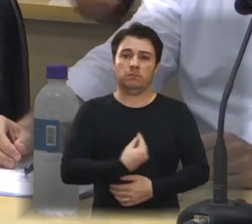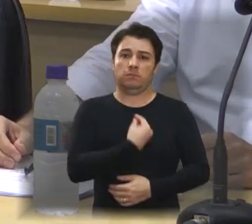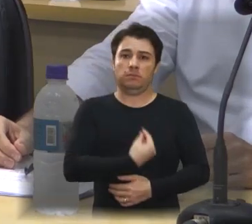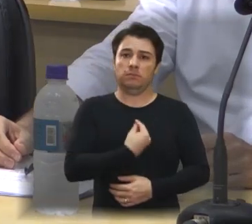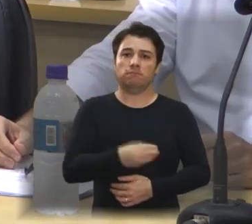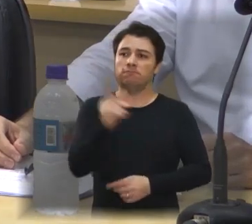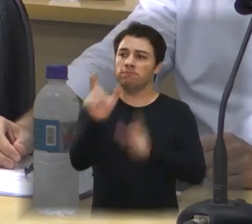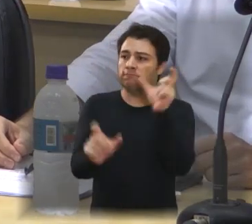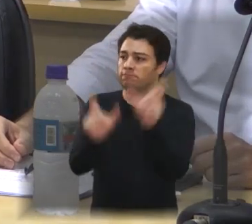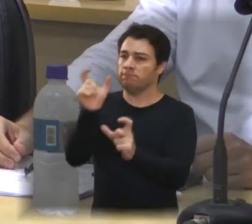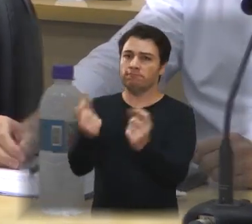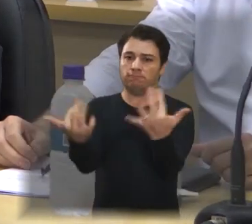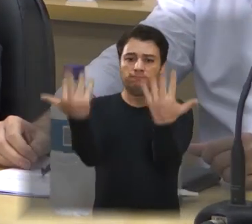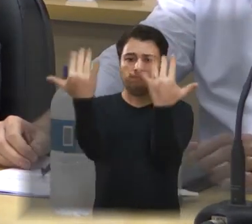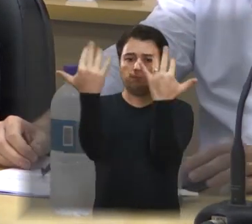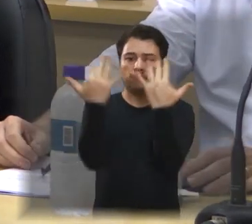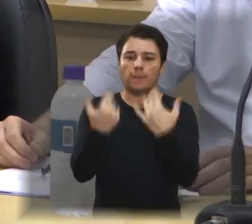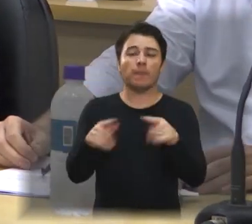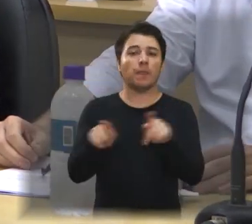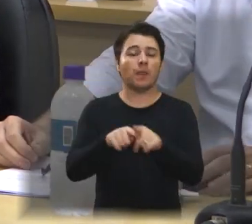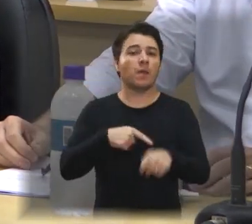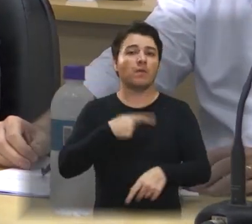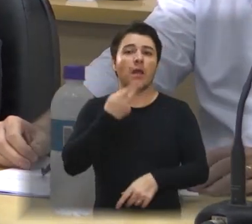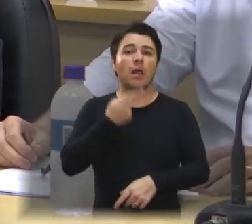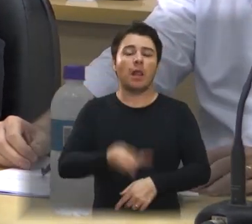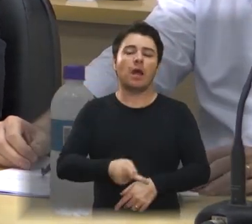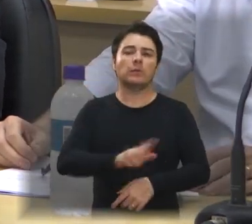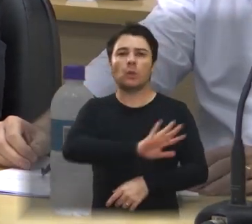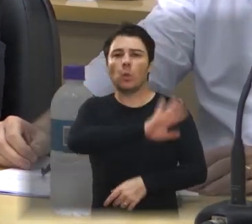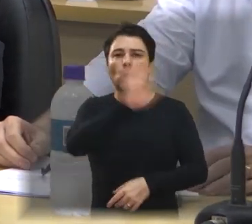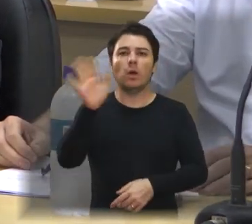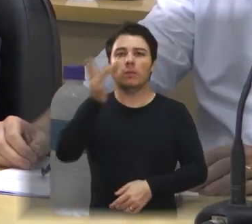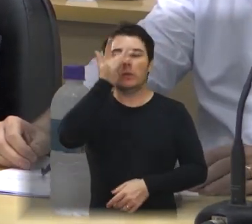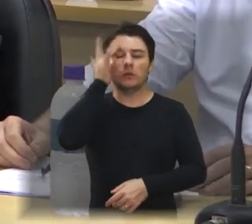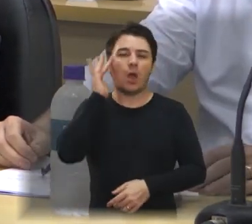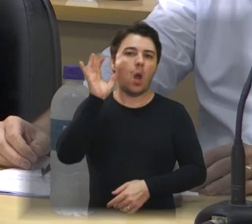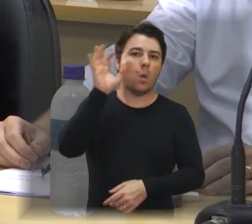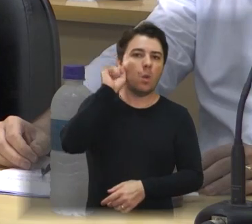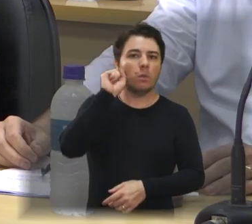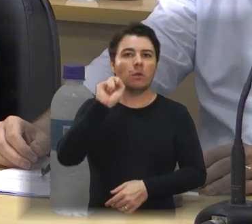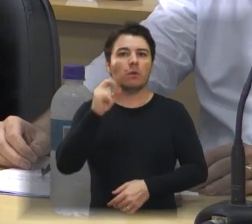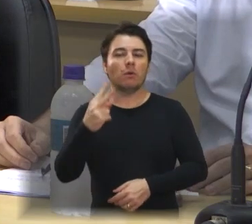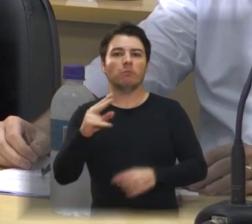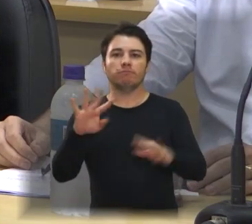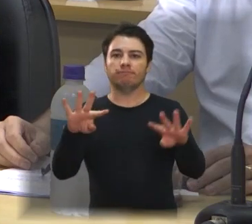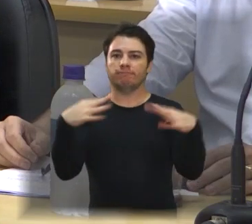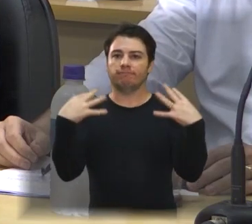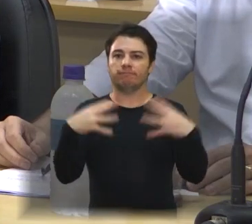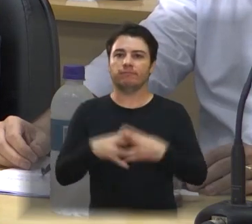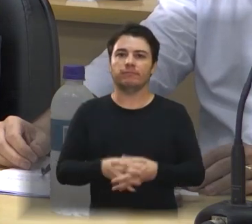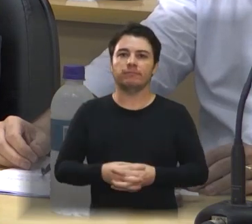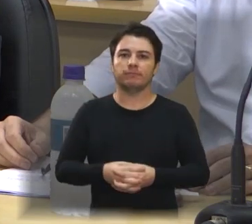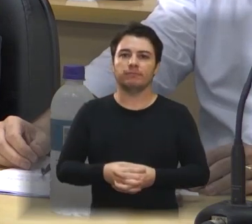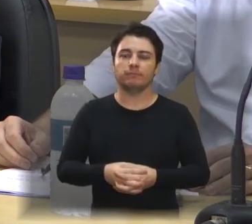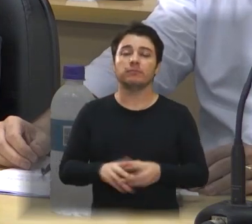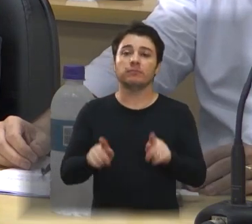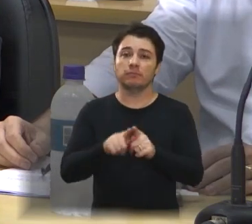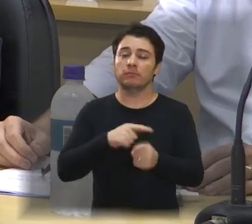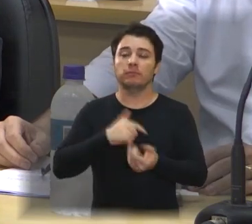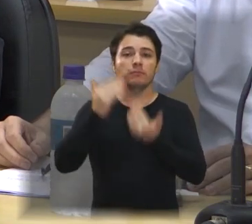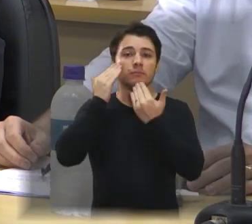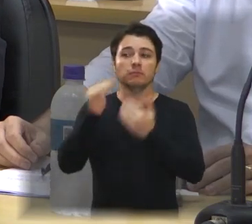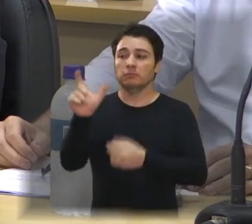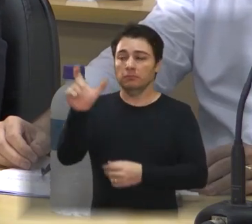presente cumprimentar a todos que nos ouvem e nos assiste que agradecer a presença